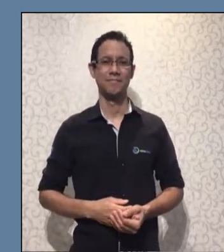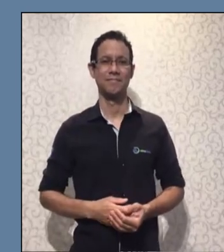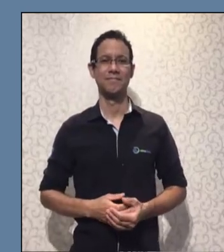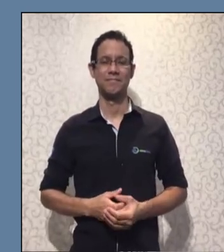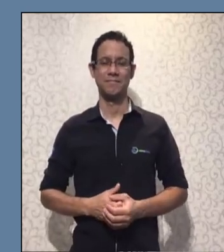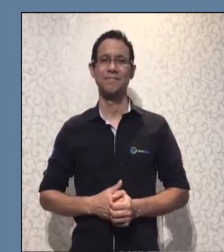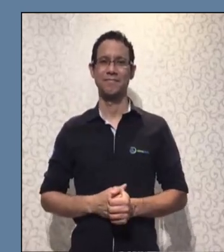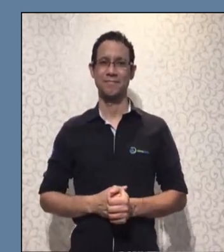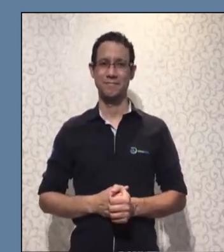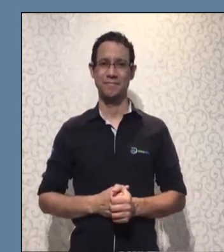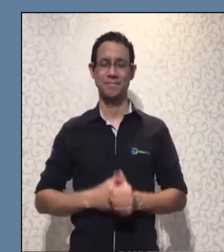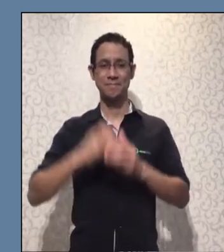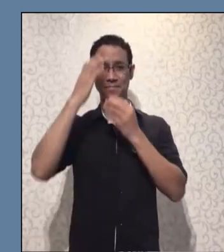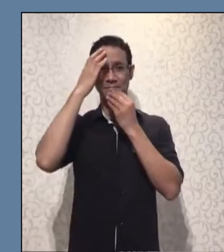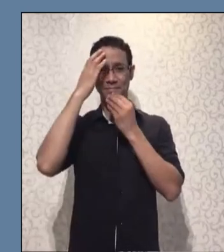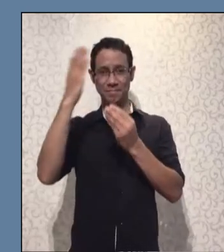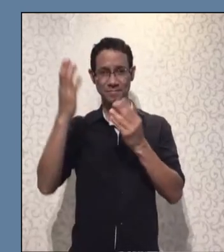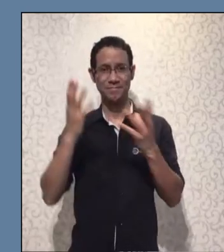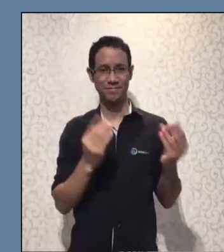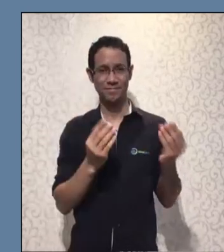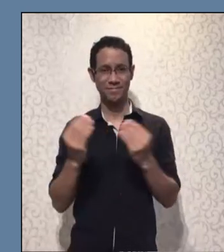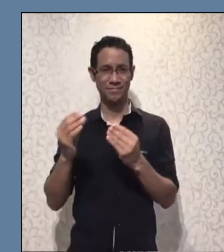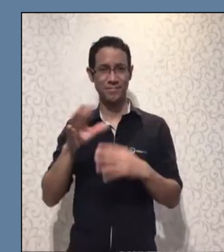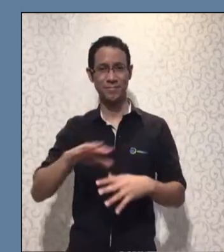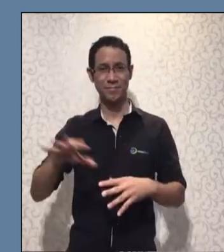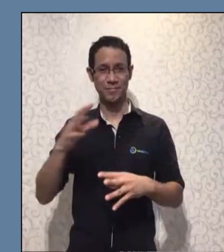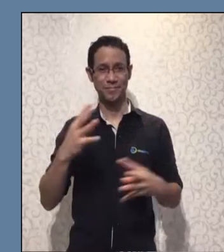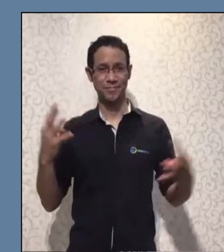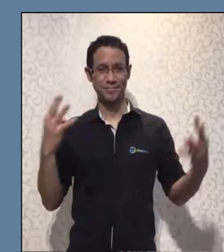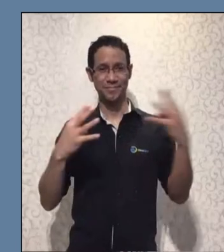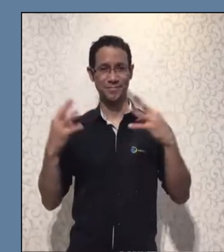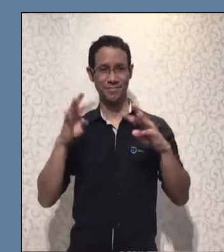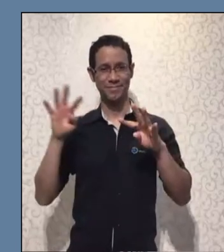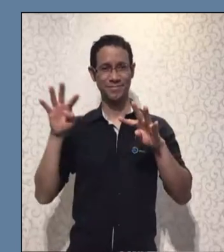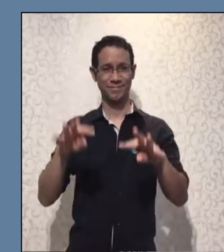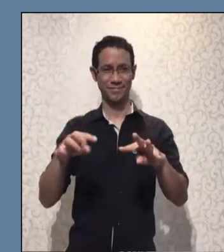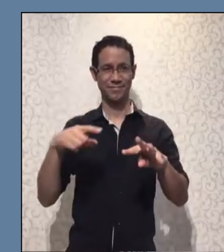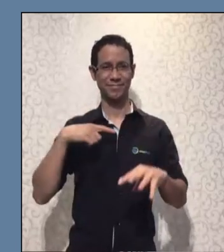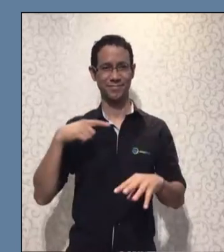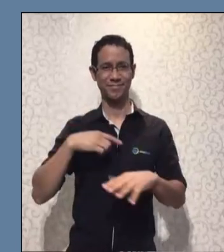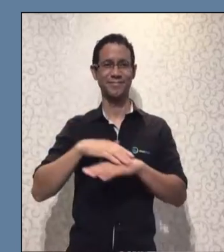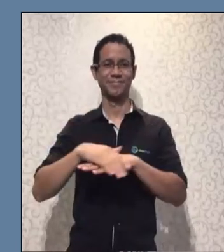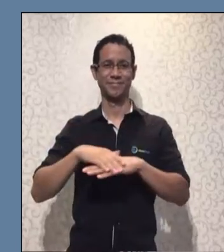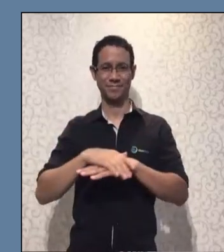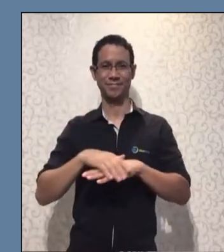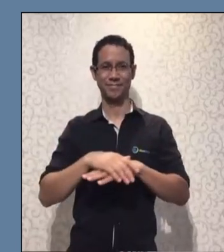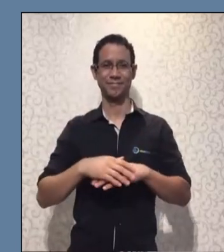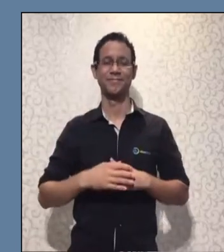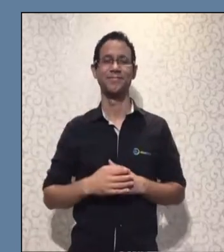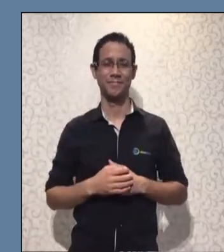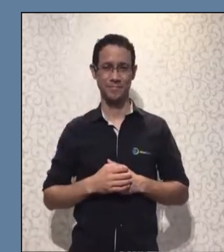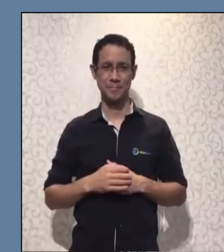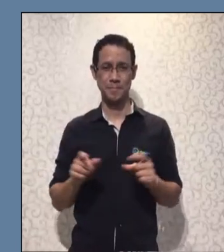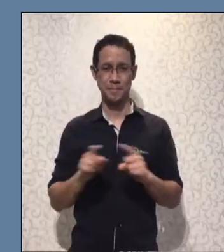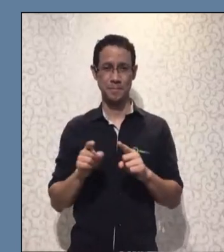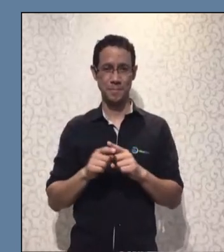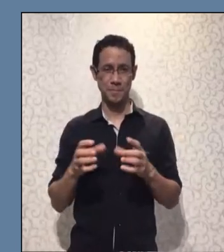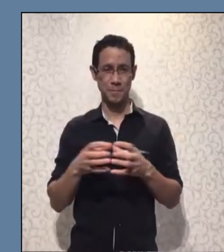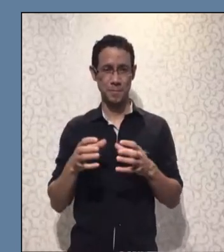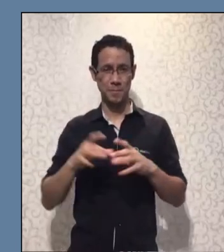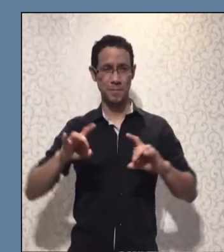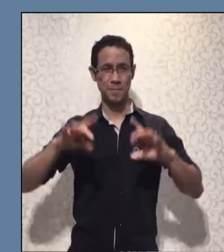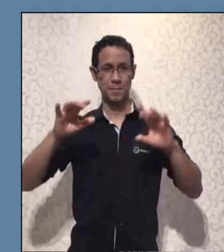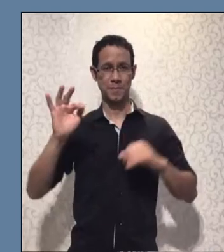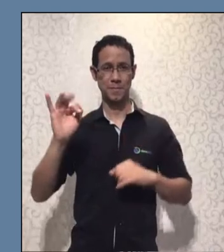Nós agradecemos muito a presença de todas e todas que estiveram conosco nessa conversa, bem como a equipe técnica, o Felipe, o Rodrigo,